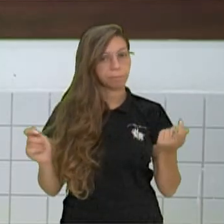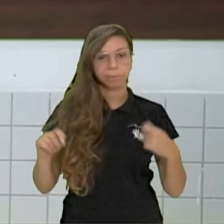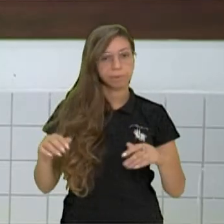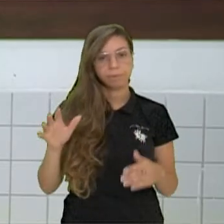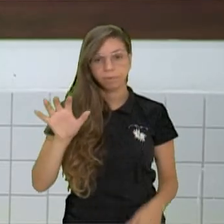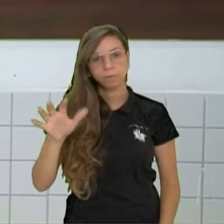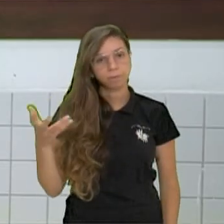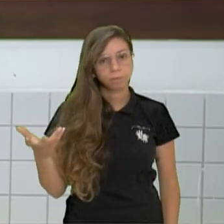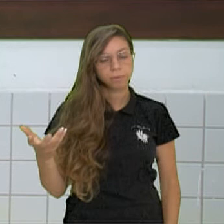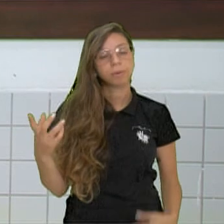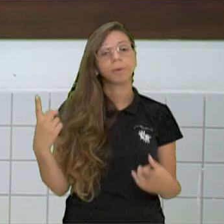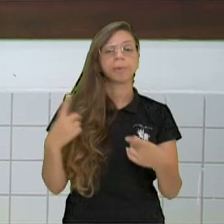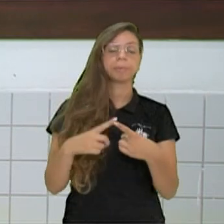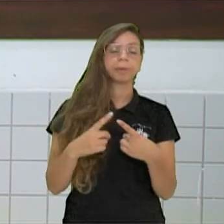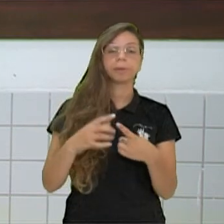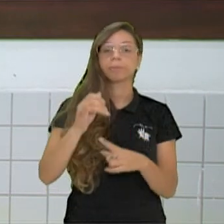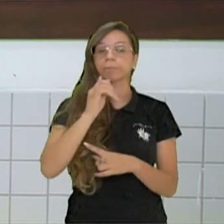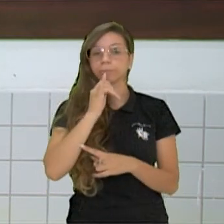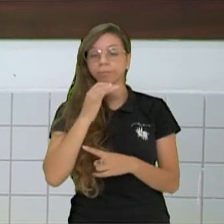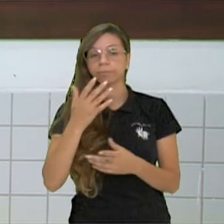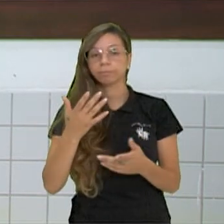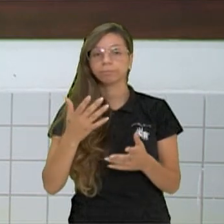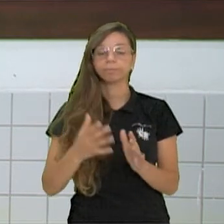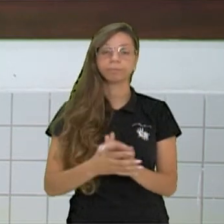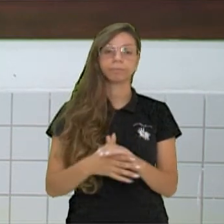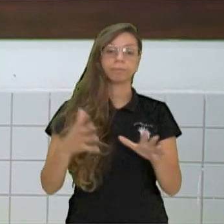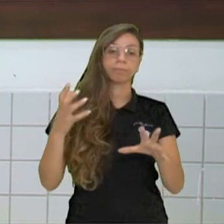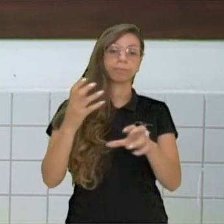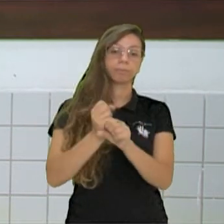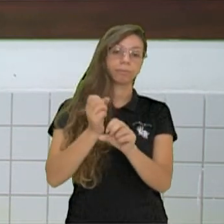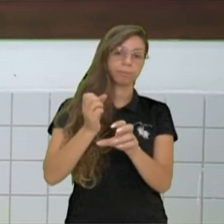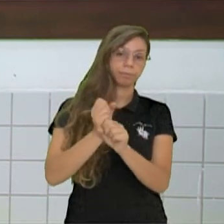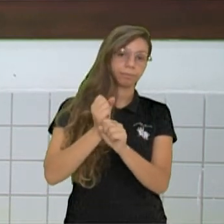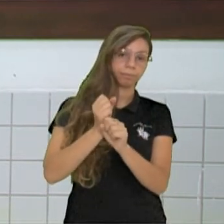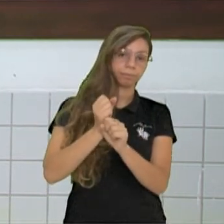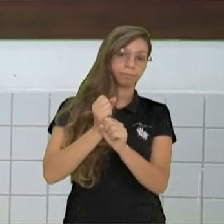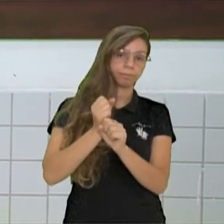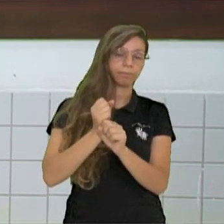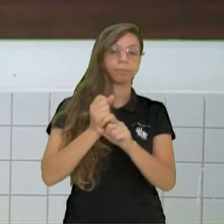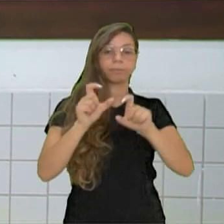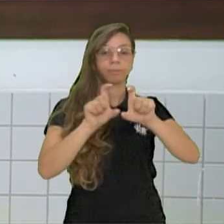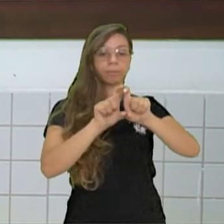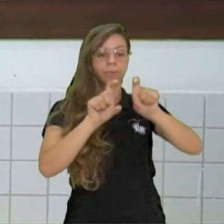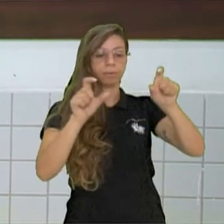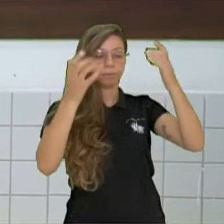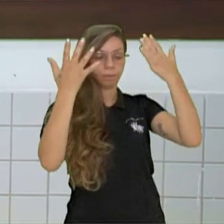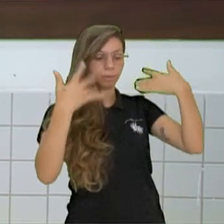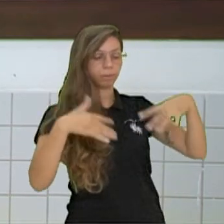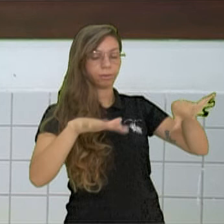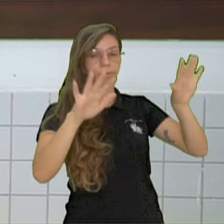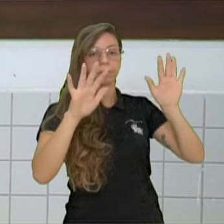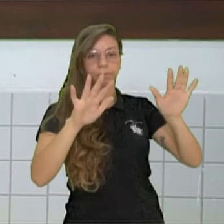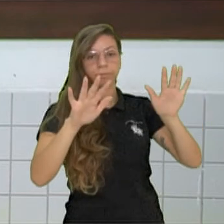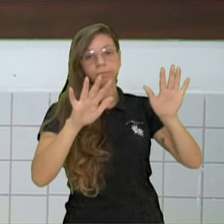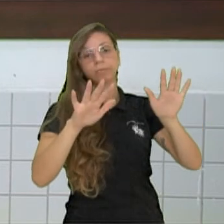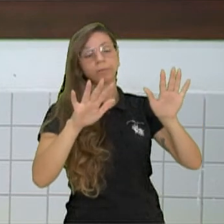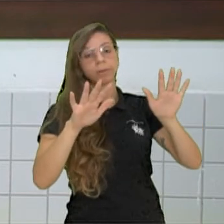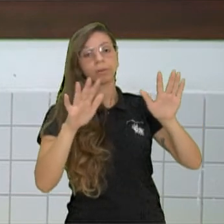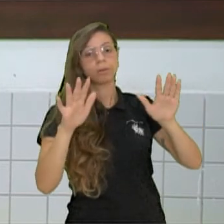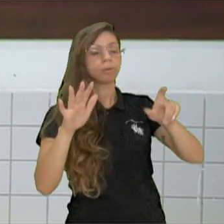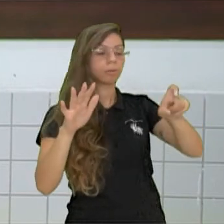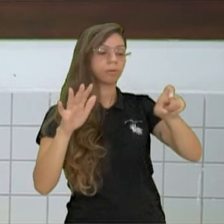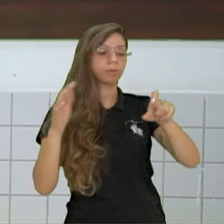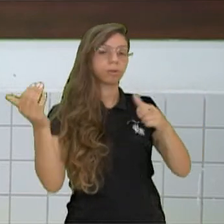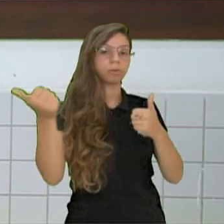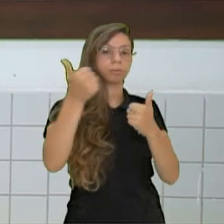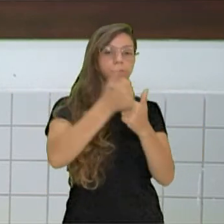né? Se você calculou pela função natural, pela função dada, substituiu x